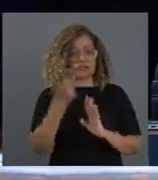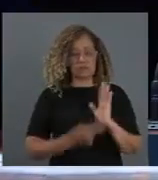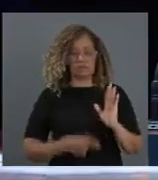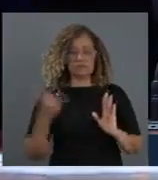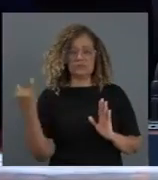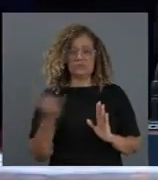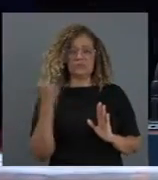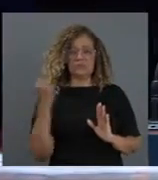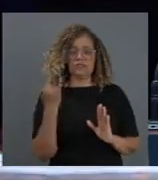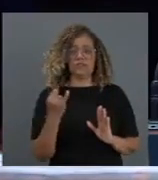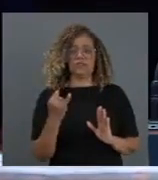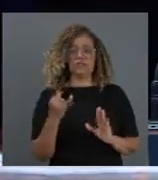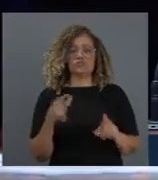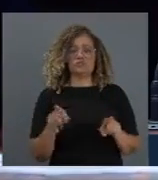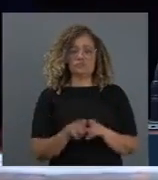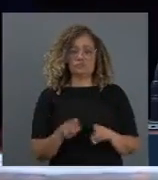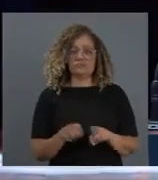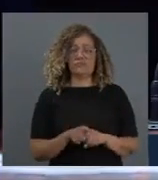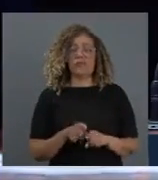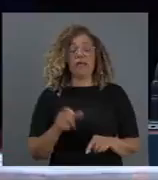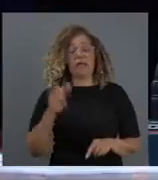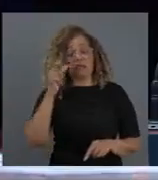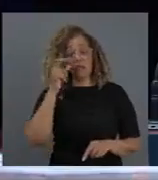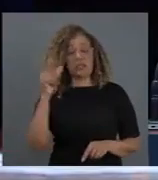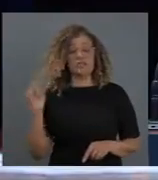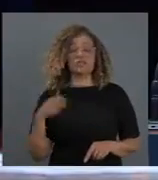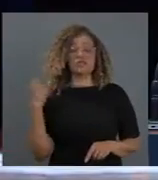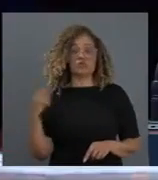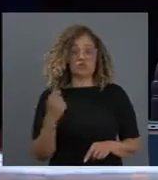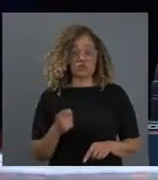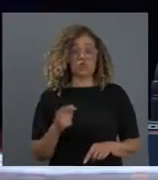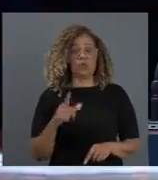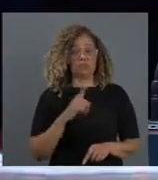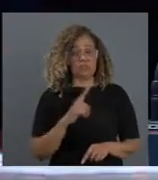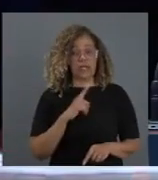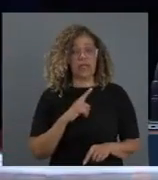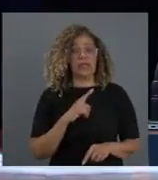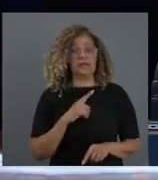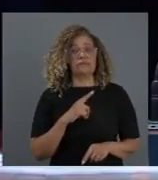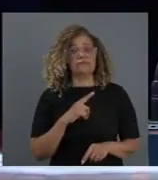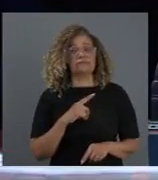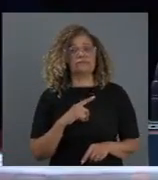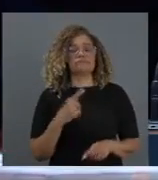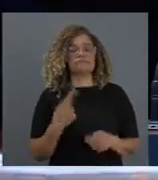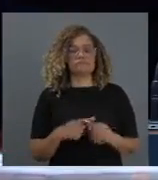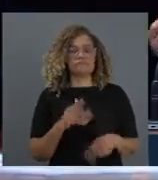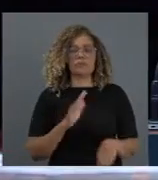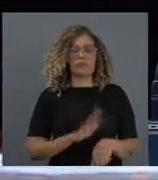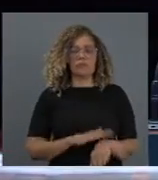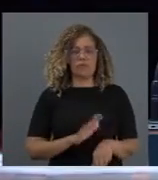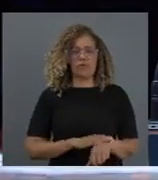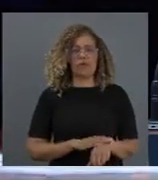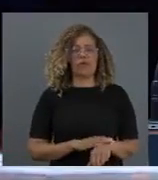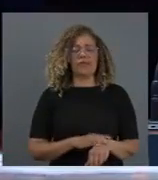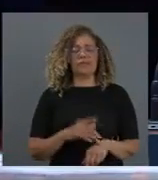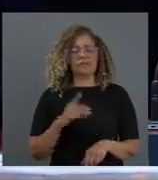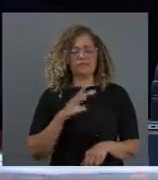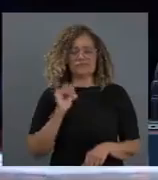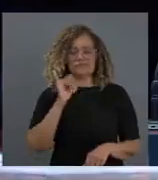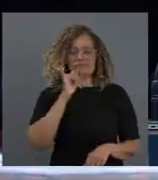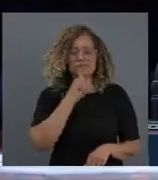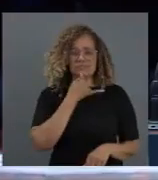importantes, inclusive que interessam ao Rio Grande, como, por exemplo, a situação de penúria que ficaram